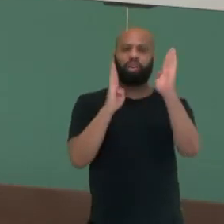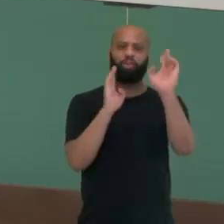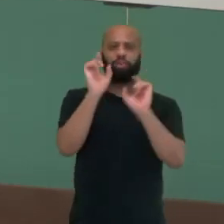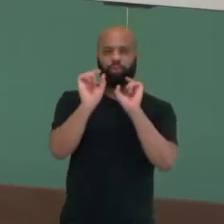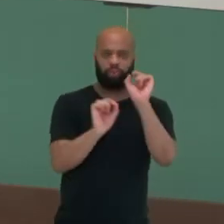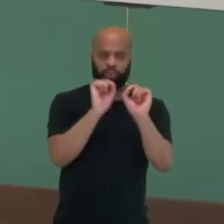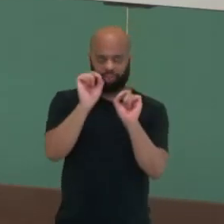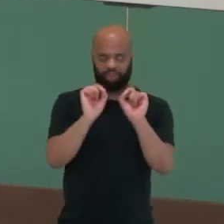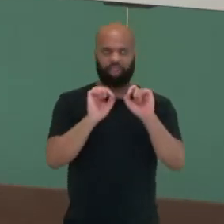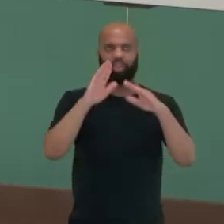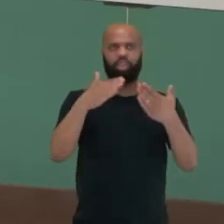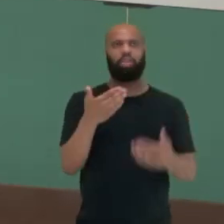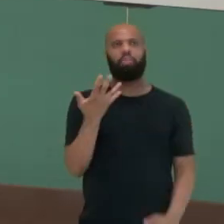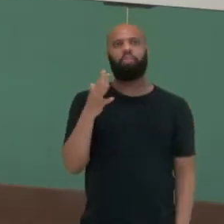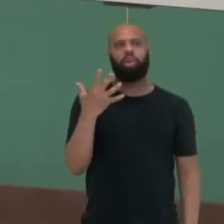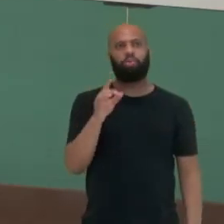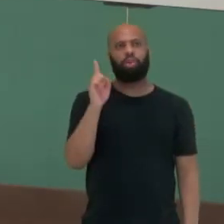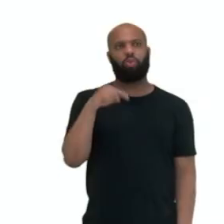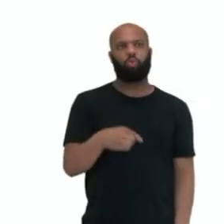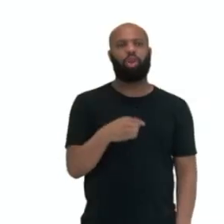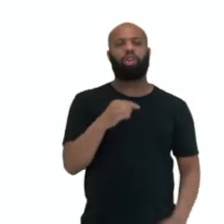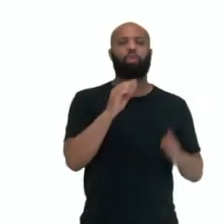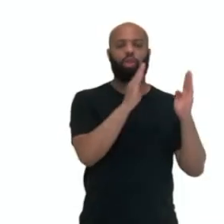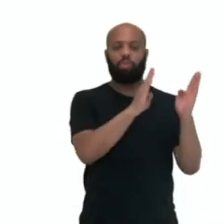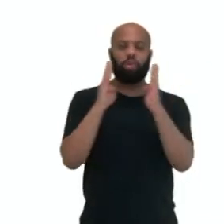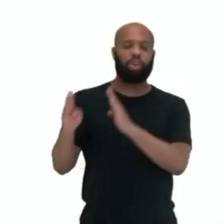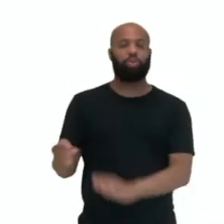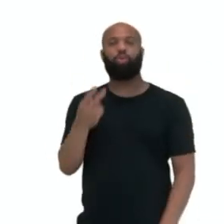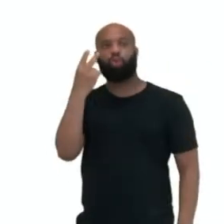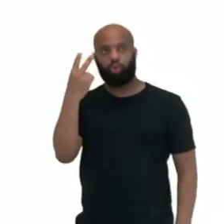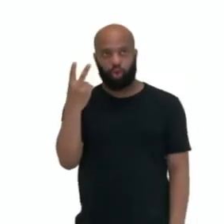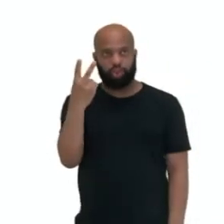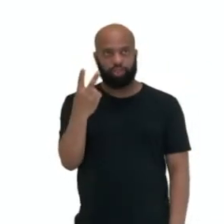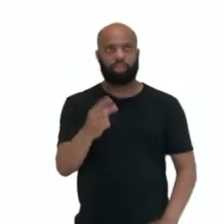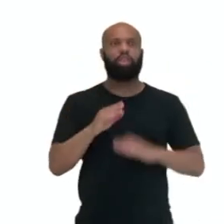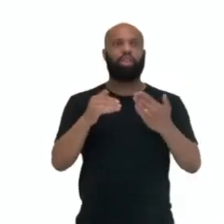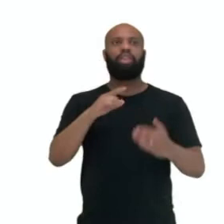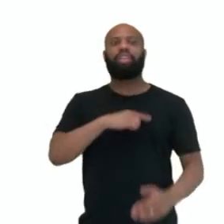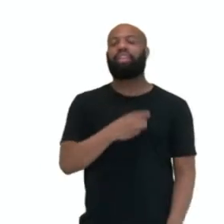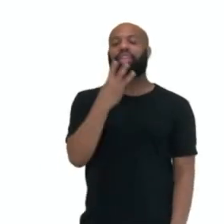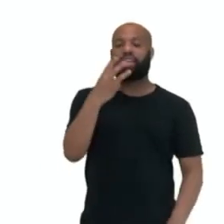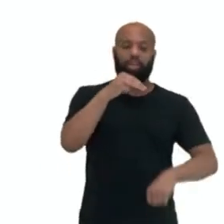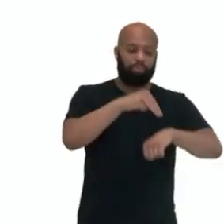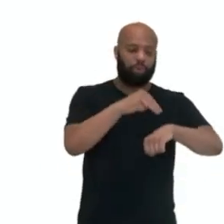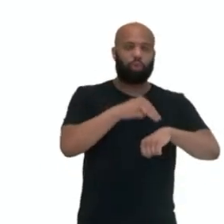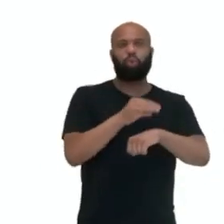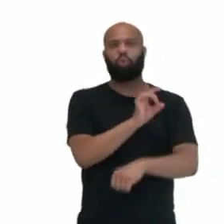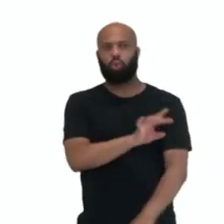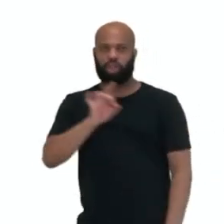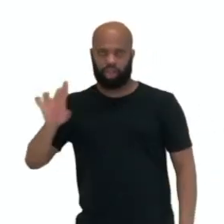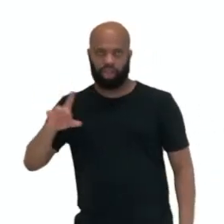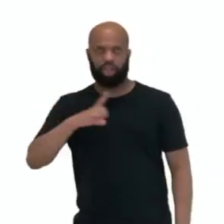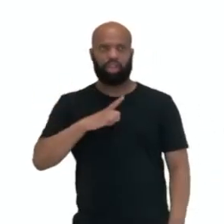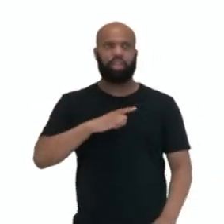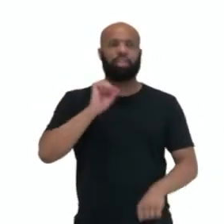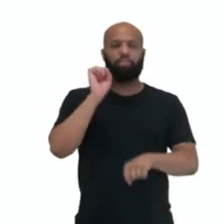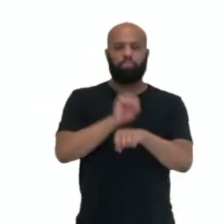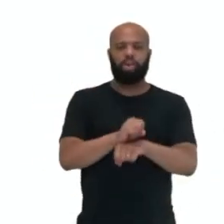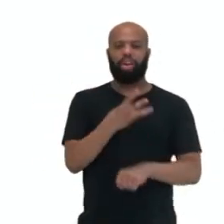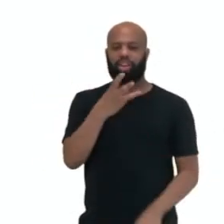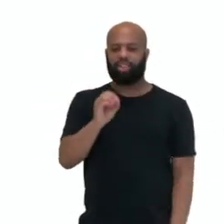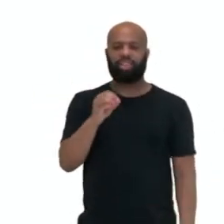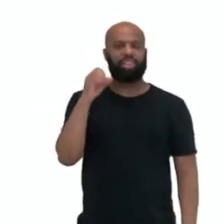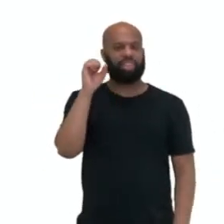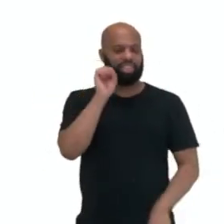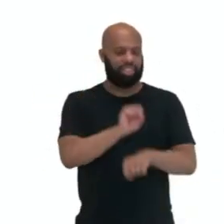a duração de uma luta será de 2 períodos ou 2 rounds, de 3 minutos cada, com uma pausa de 30 segundos. Olha como